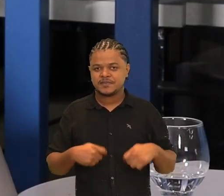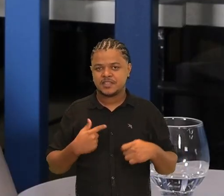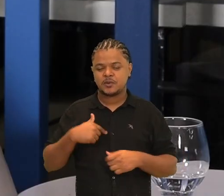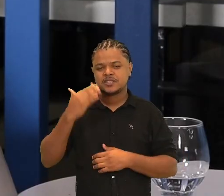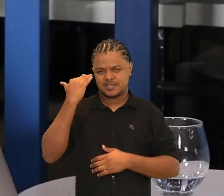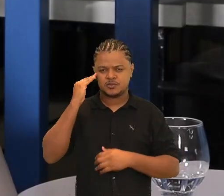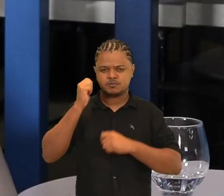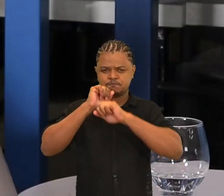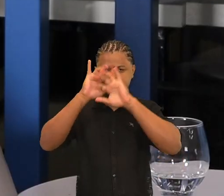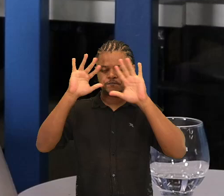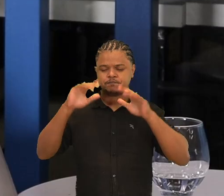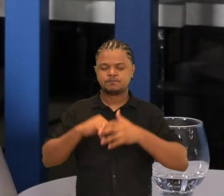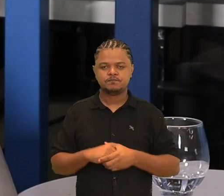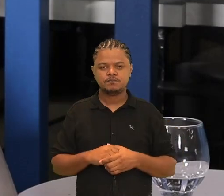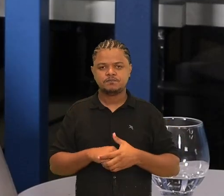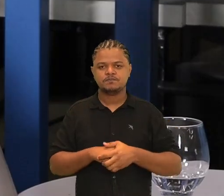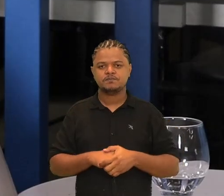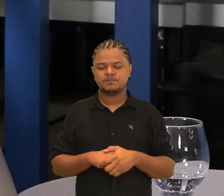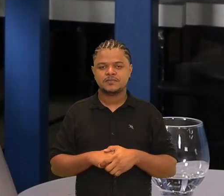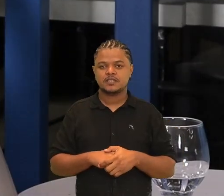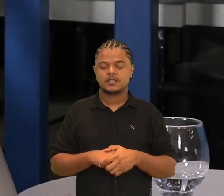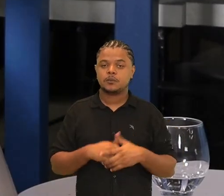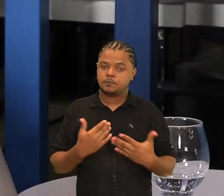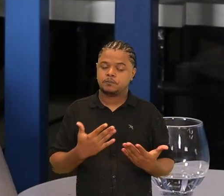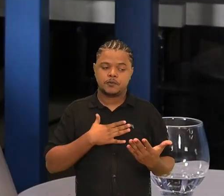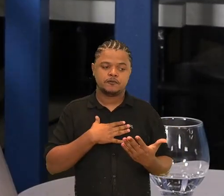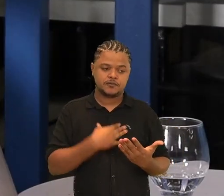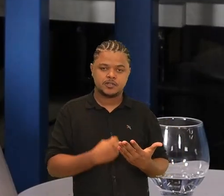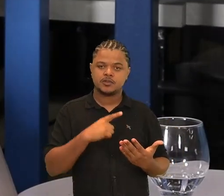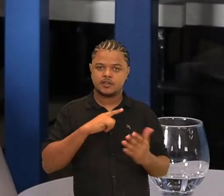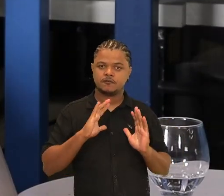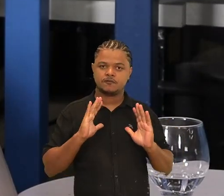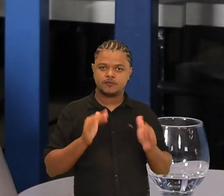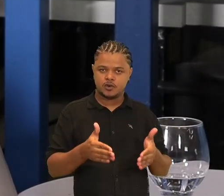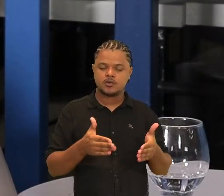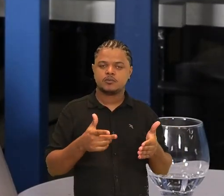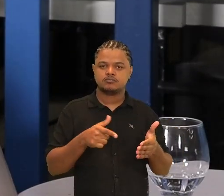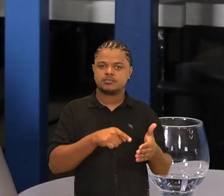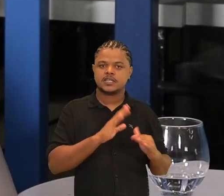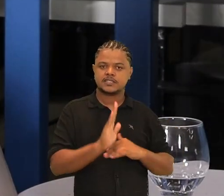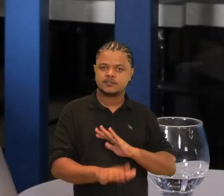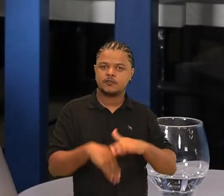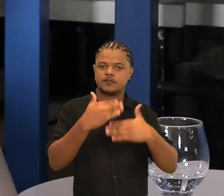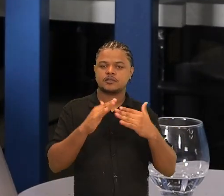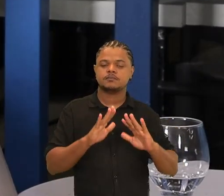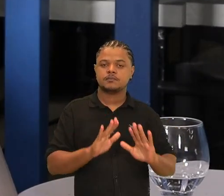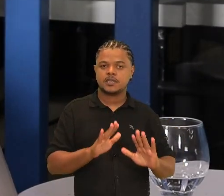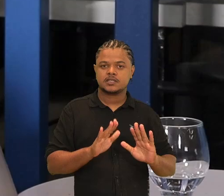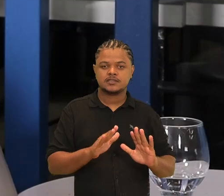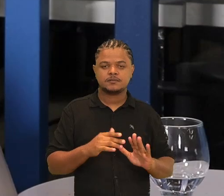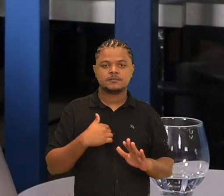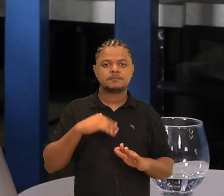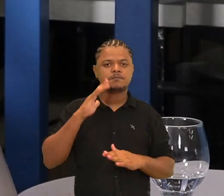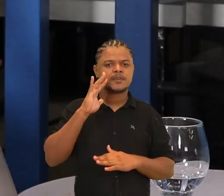muito isso. Antes não, antes eu era muito. Não, o meu filho, eu estava aqui no foco para que ele se desenvolvesse. Então, era uma agenda muito